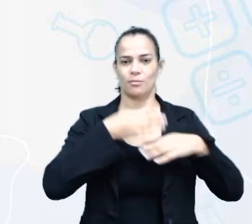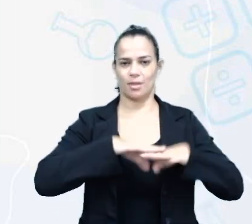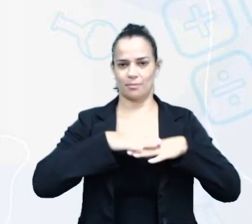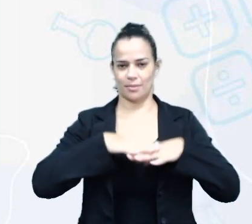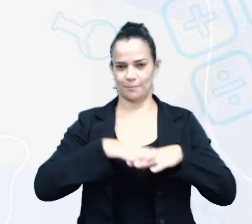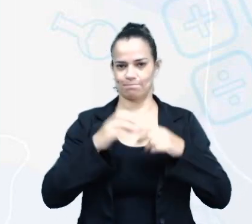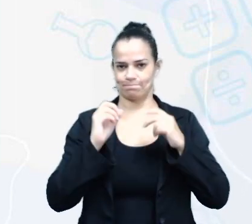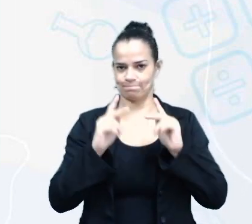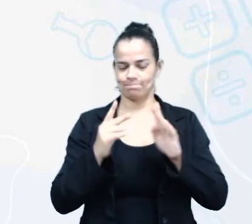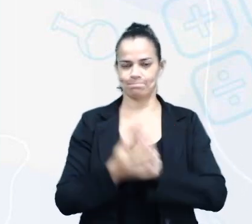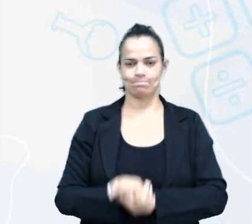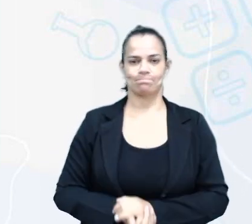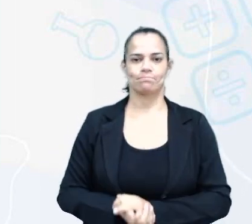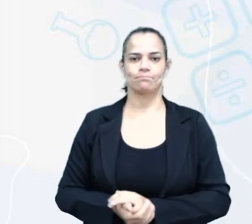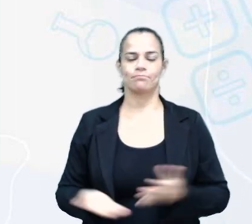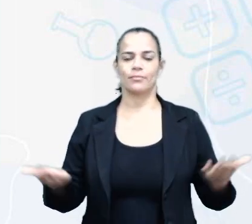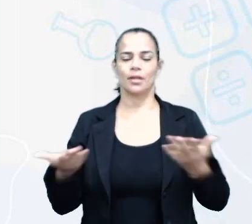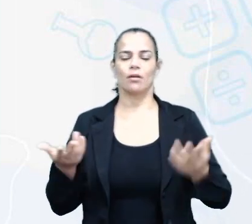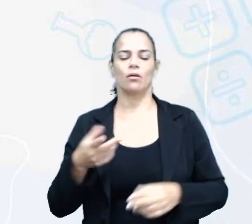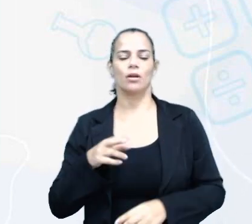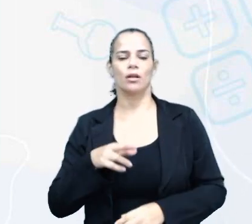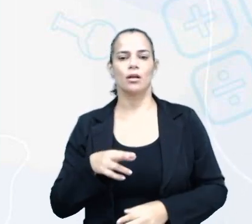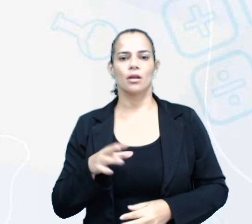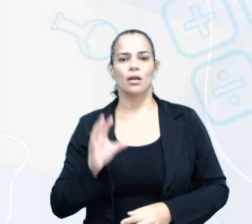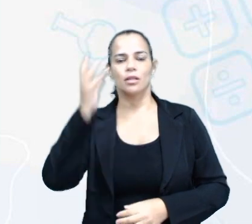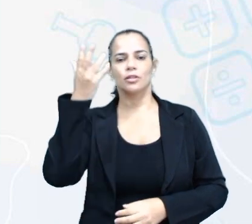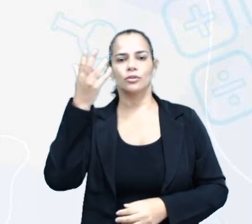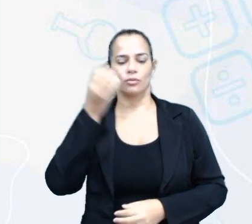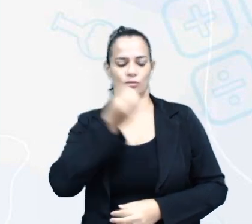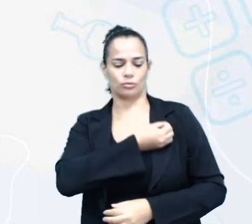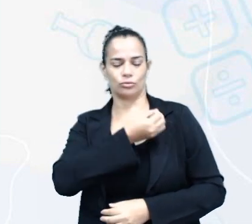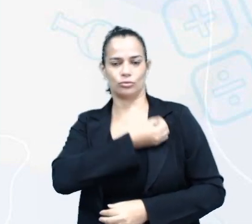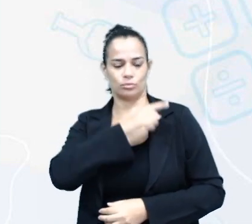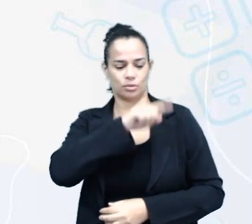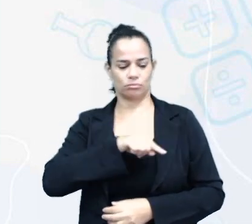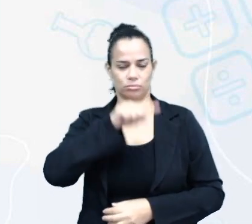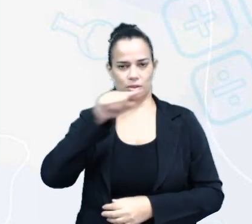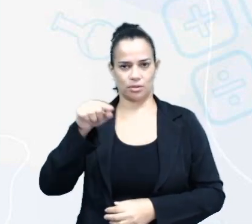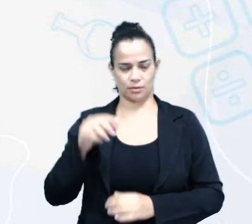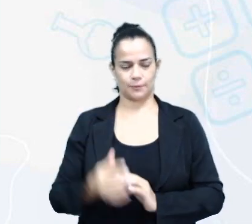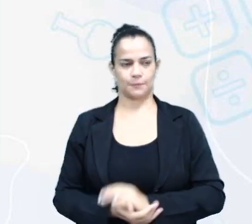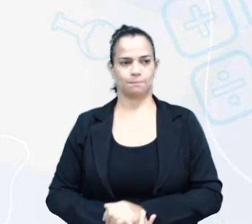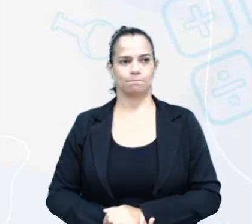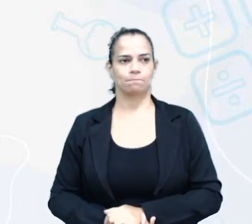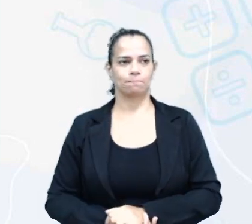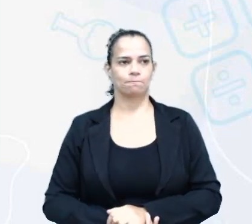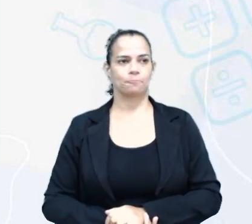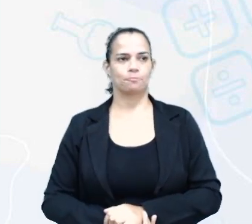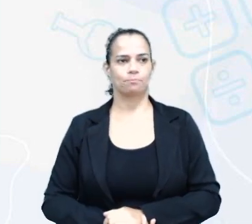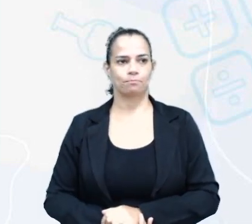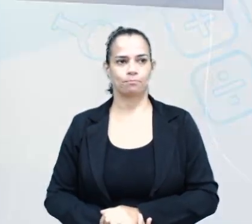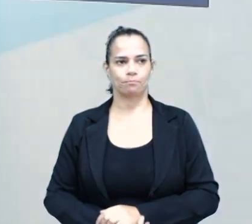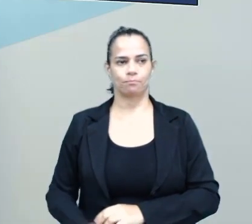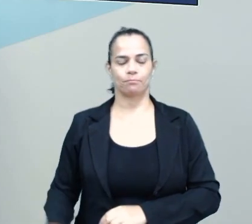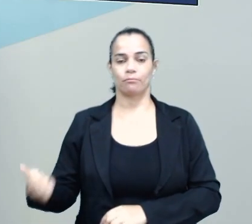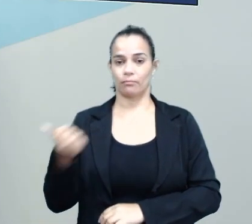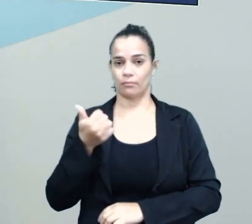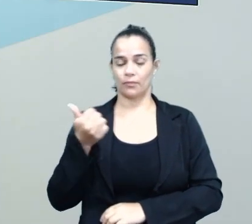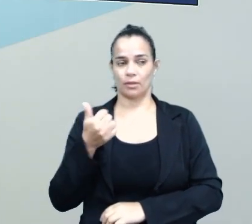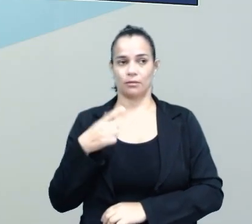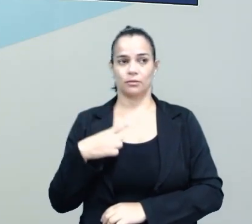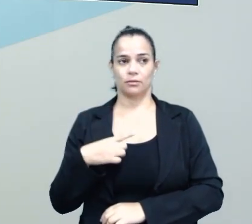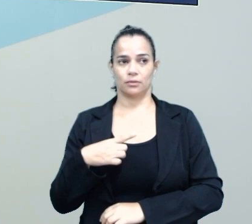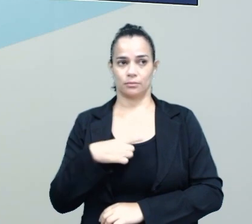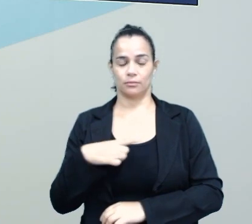matemática. Determine o valor das raízes dos números a seguir. Primeiro, eu quero